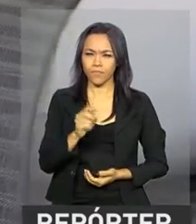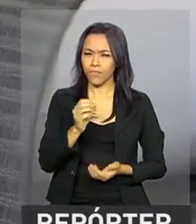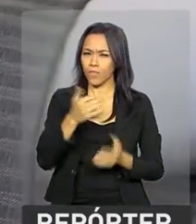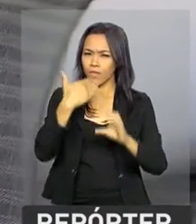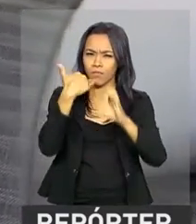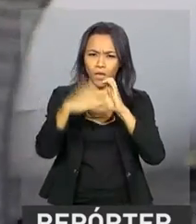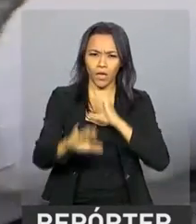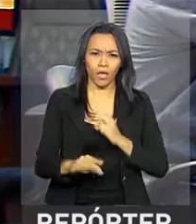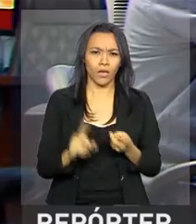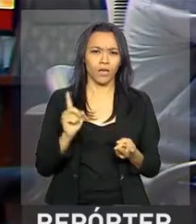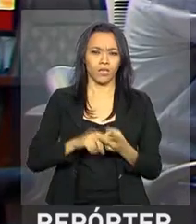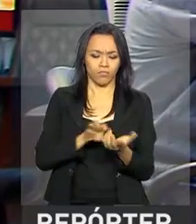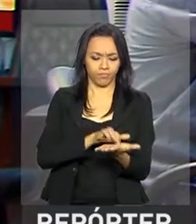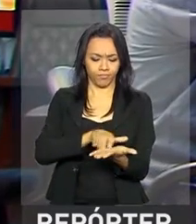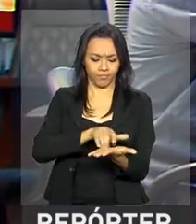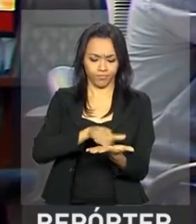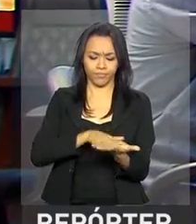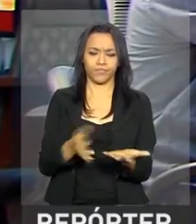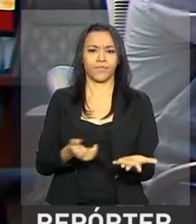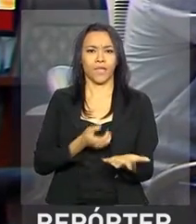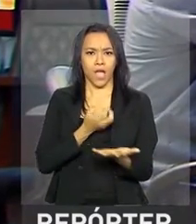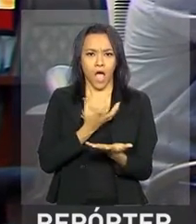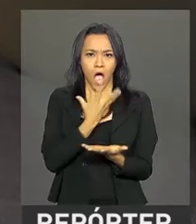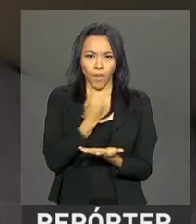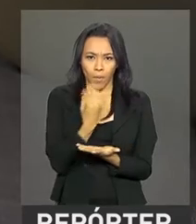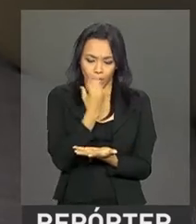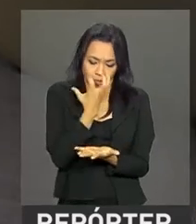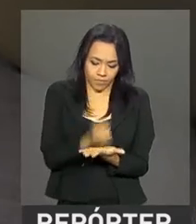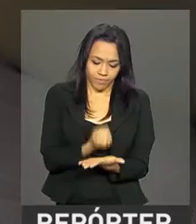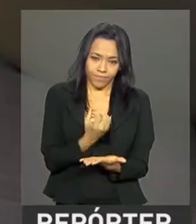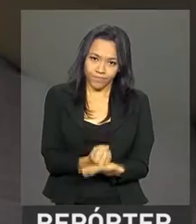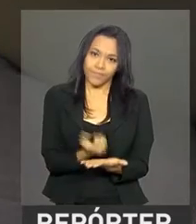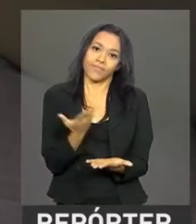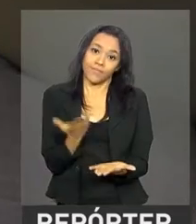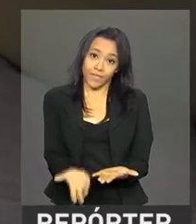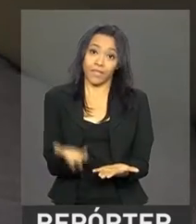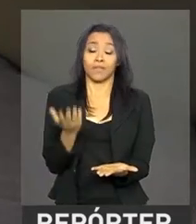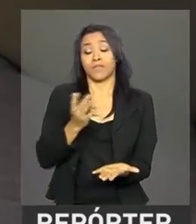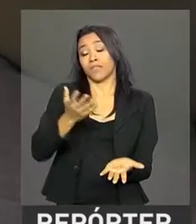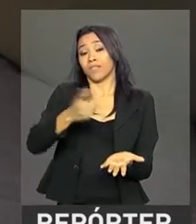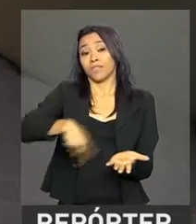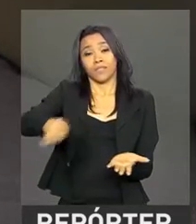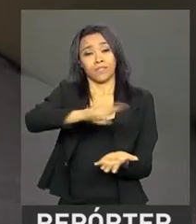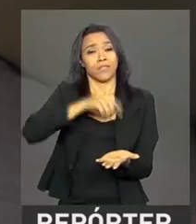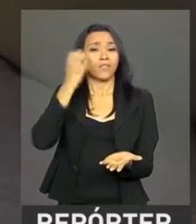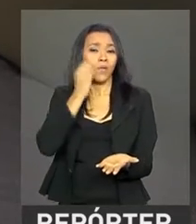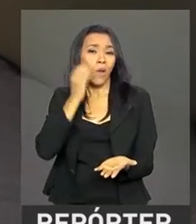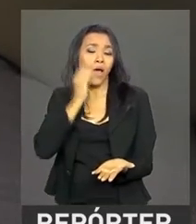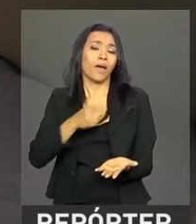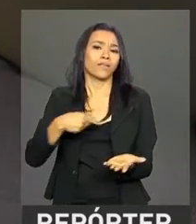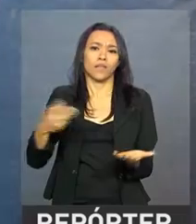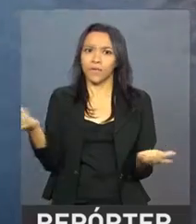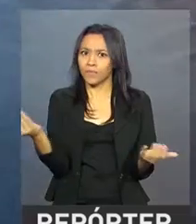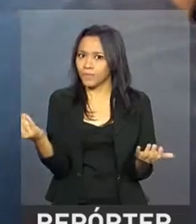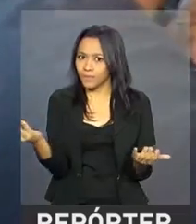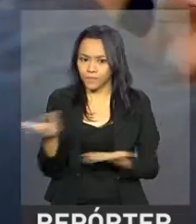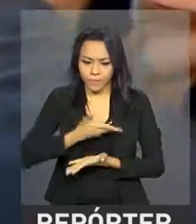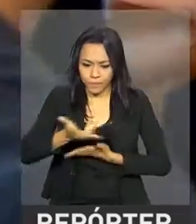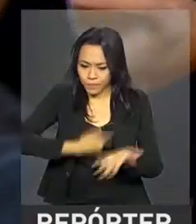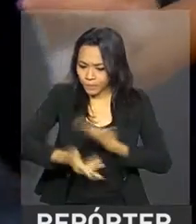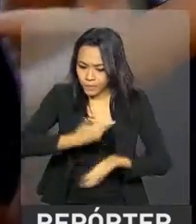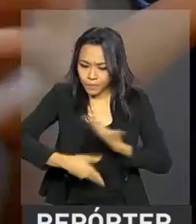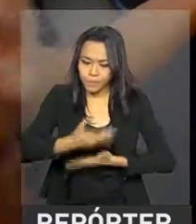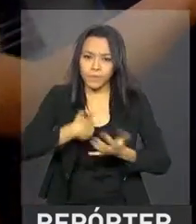E-mails, mensagens de texto, mensagens de voz e fotos. Nos celulares e nos computadores, a troca de informações é intensa. Mas